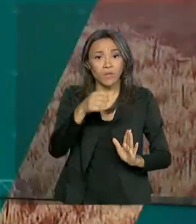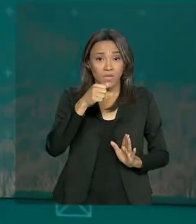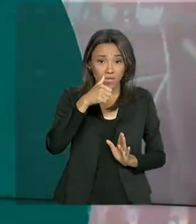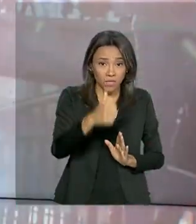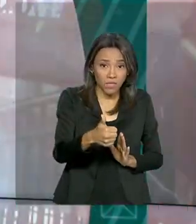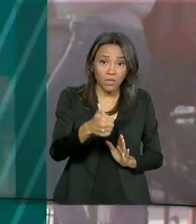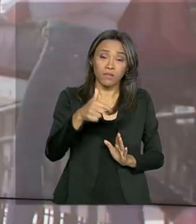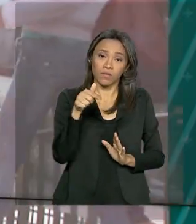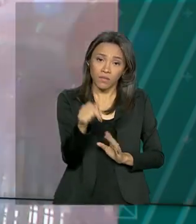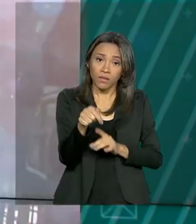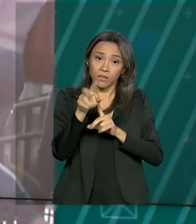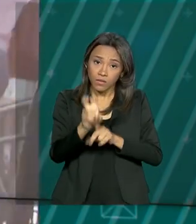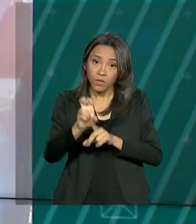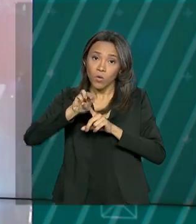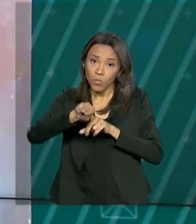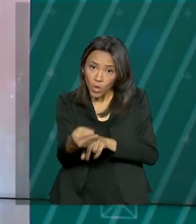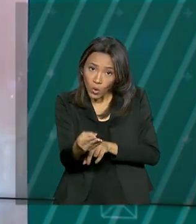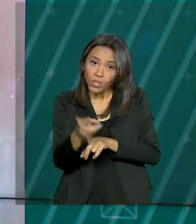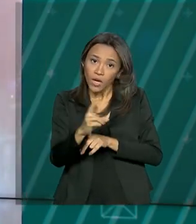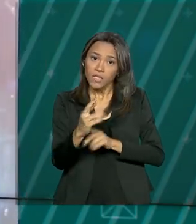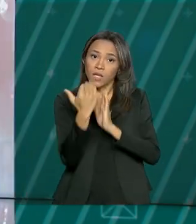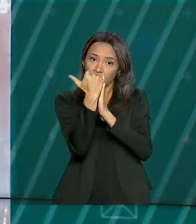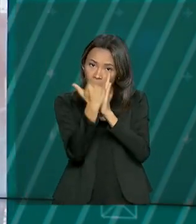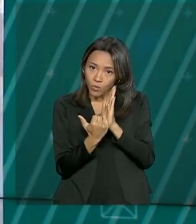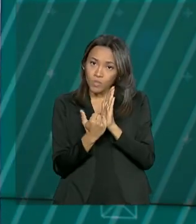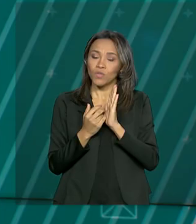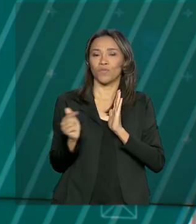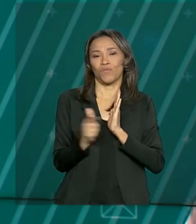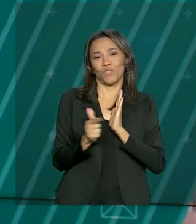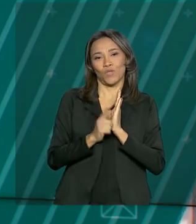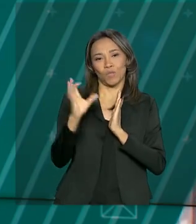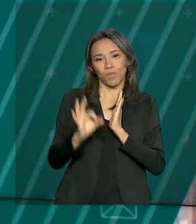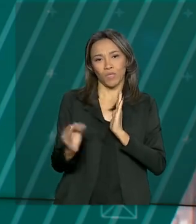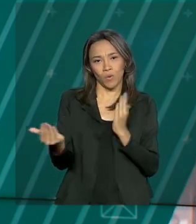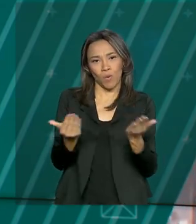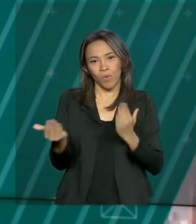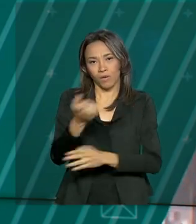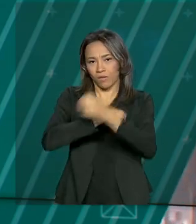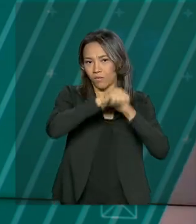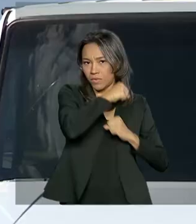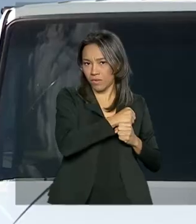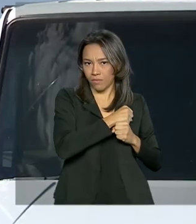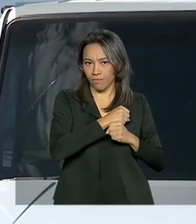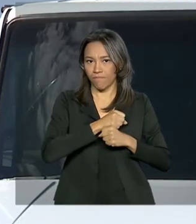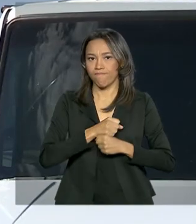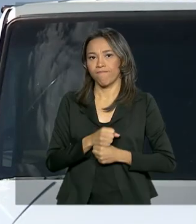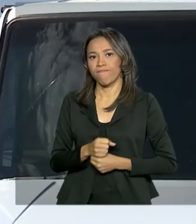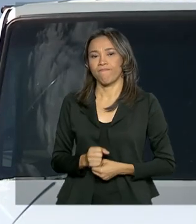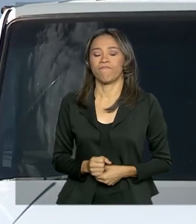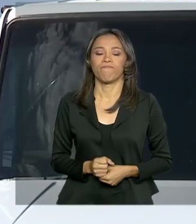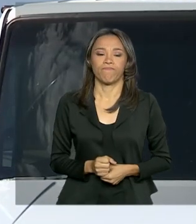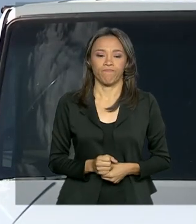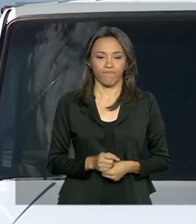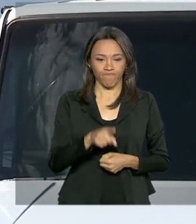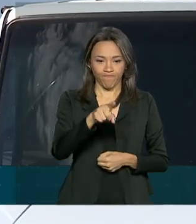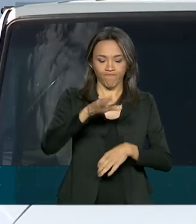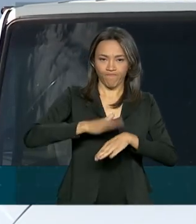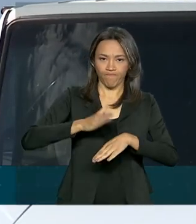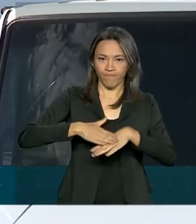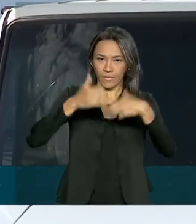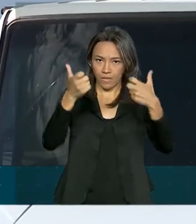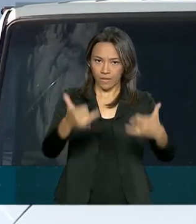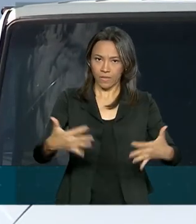de reais, uma redução de 22% em comparação ao ano passado. Segundo o Ministério